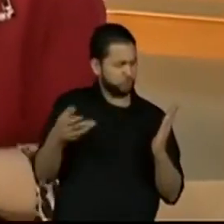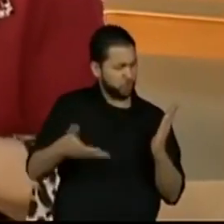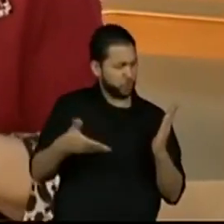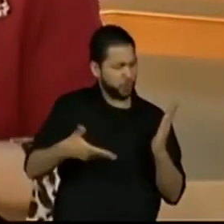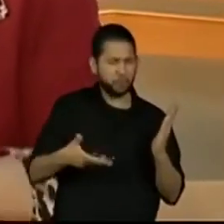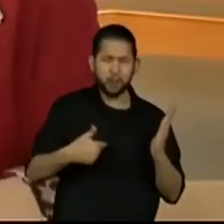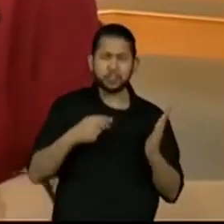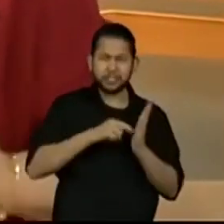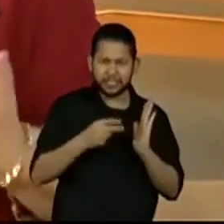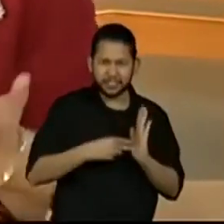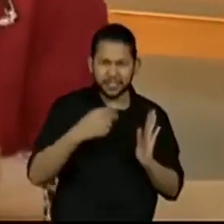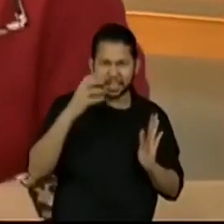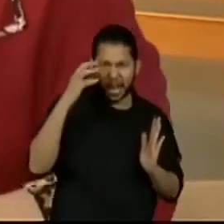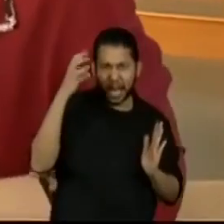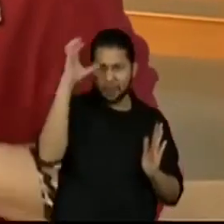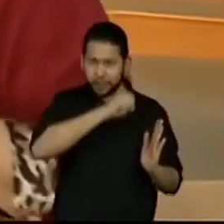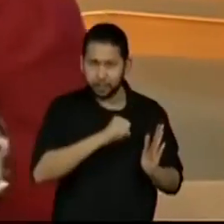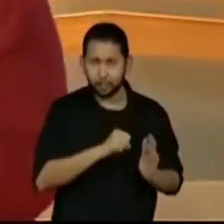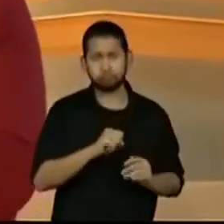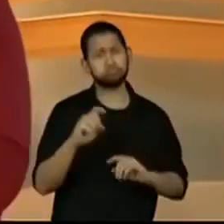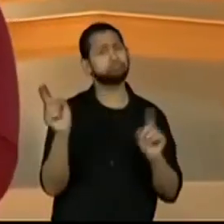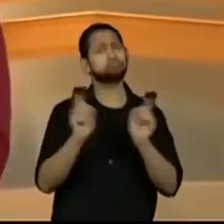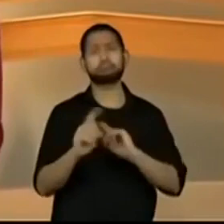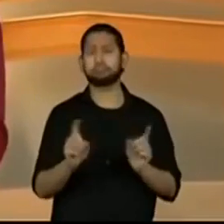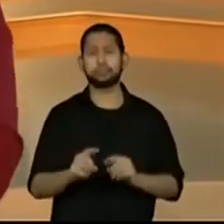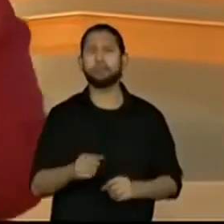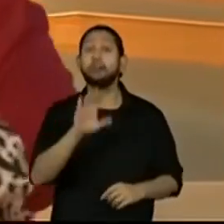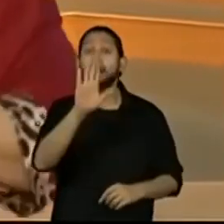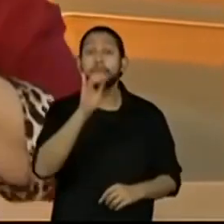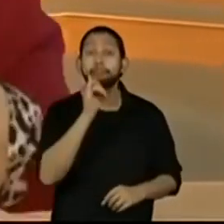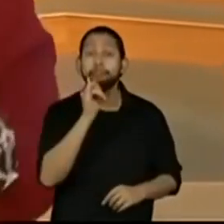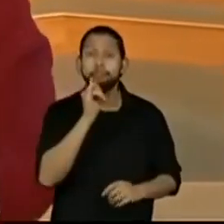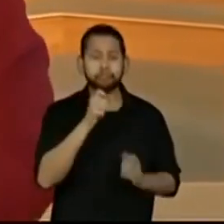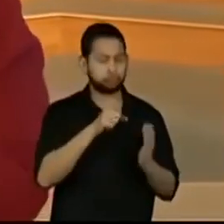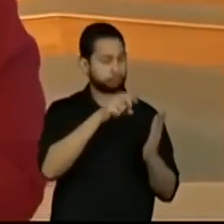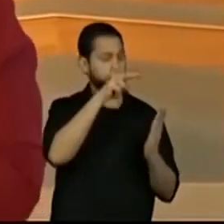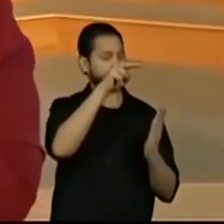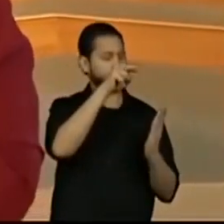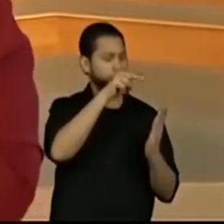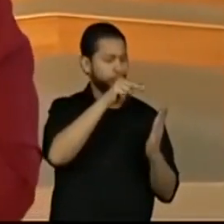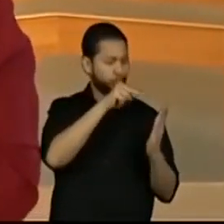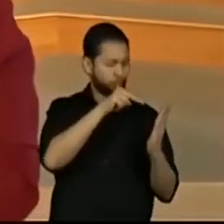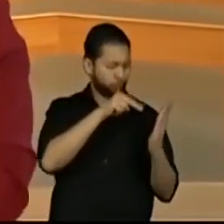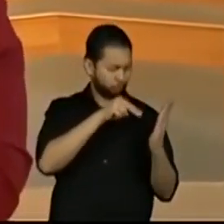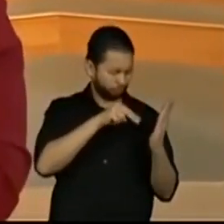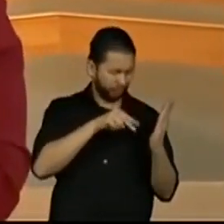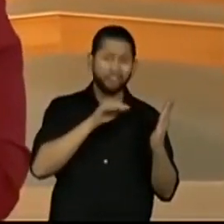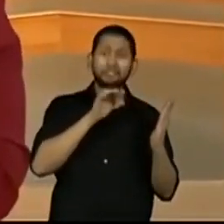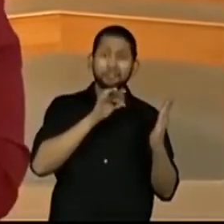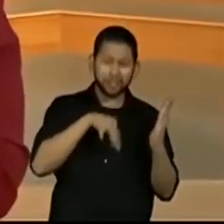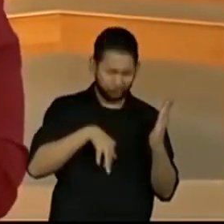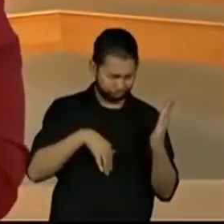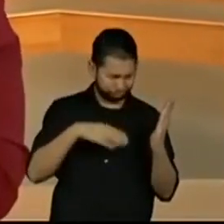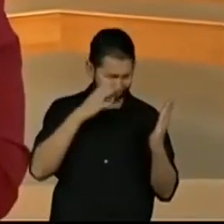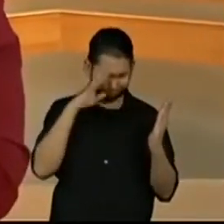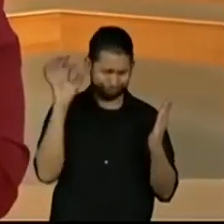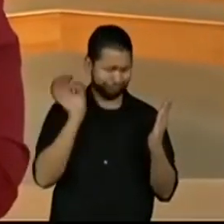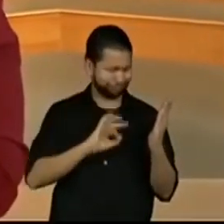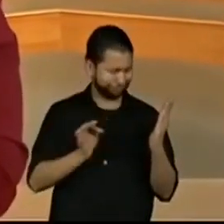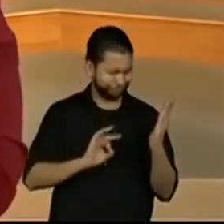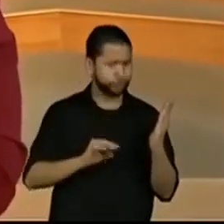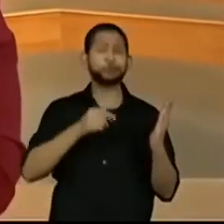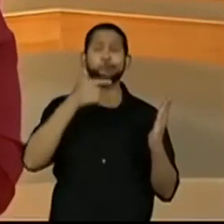tentativa de compreender e ter que retornar ao início para ler novamente. Então, a leitura em voz alta, por conta